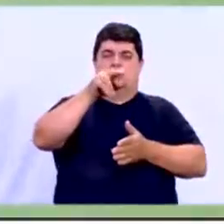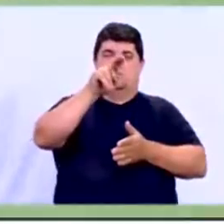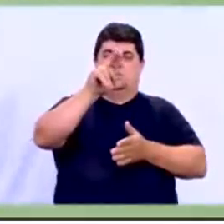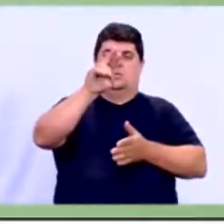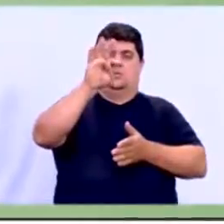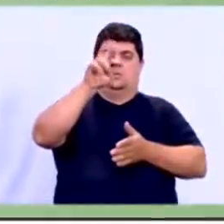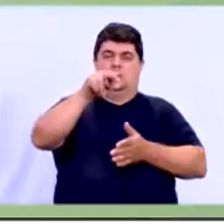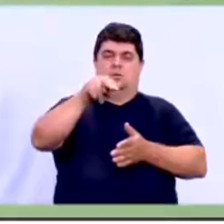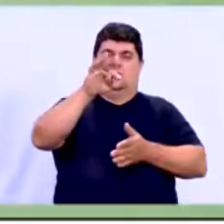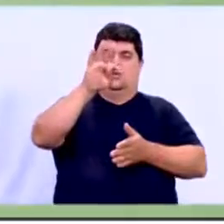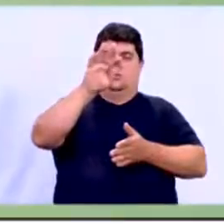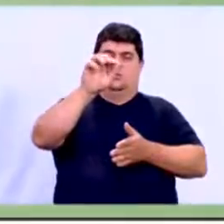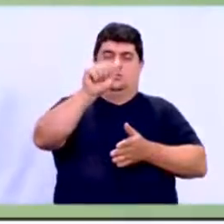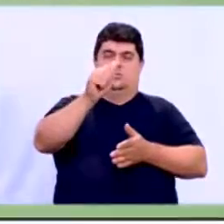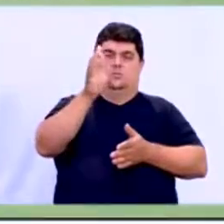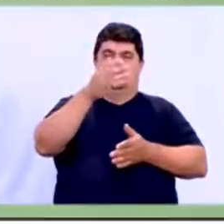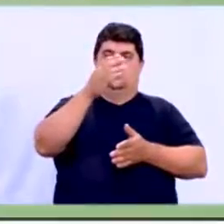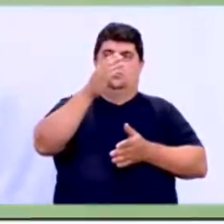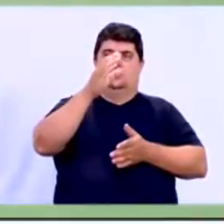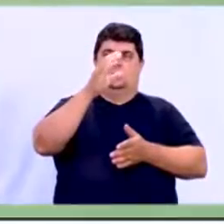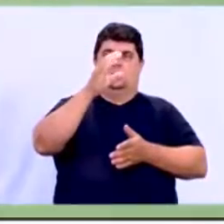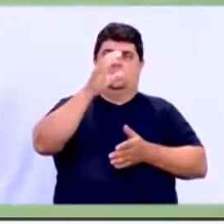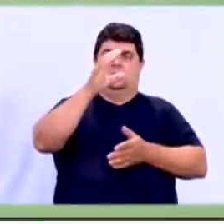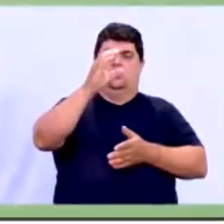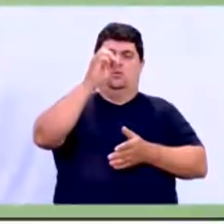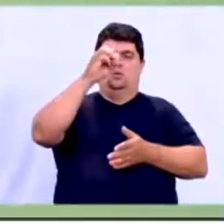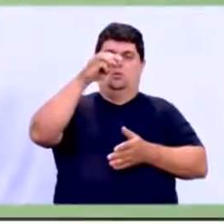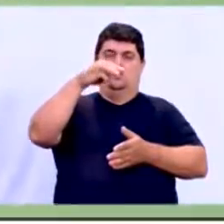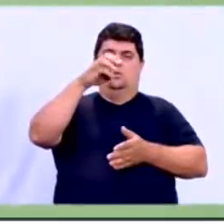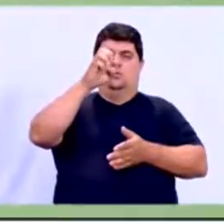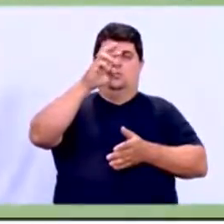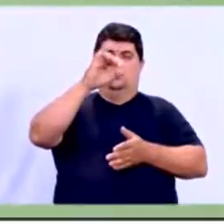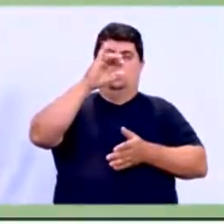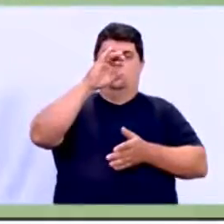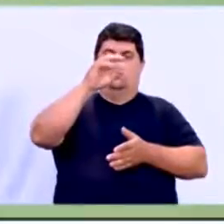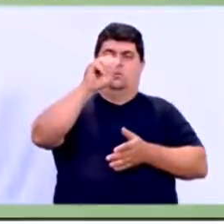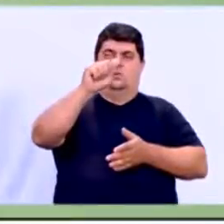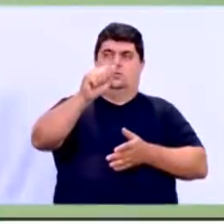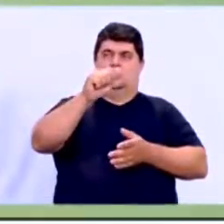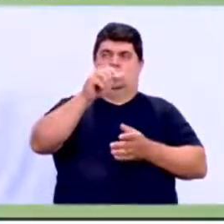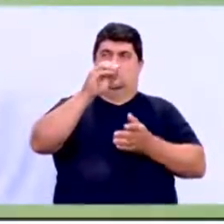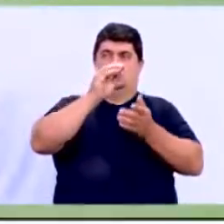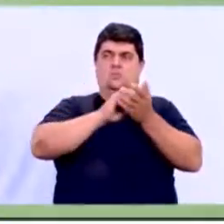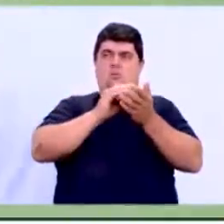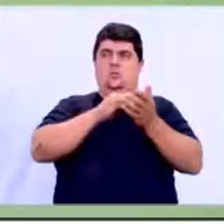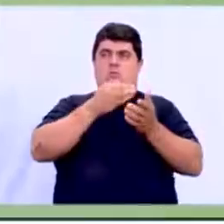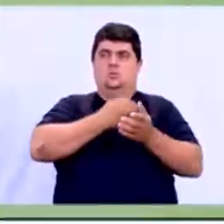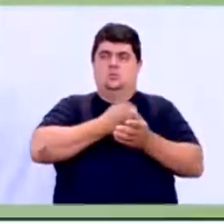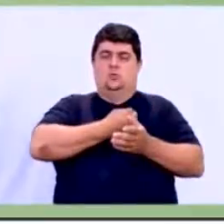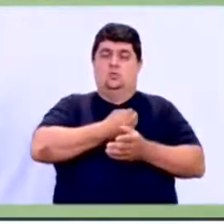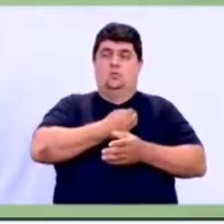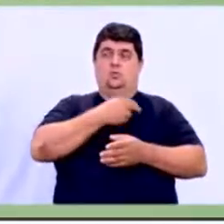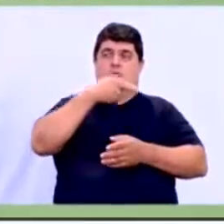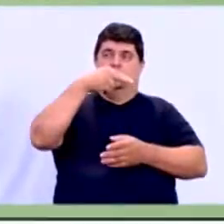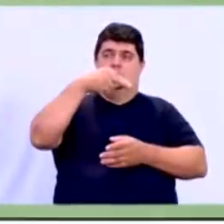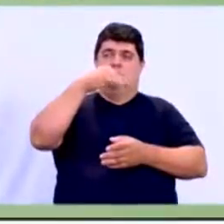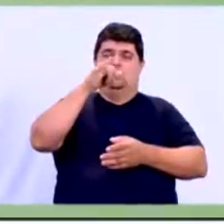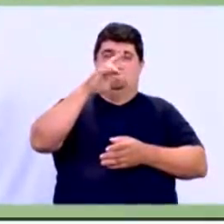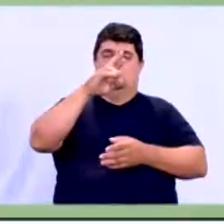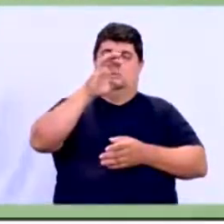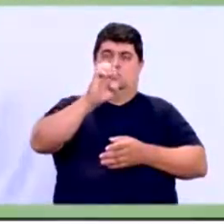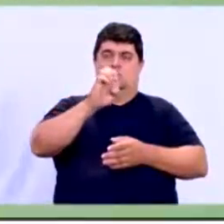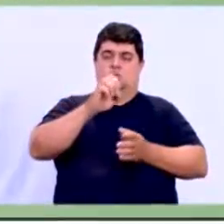o número de identificação do registro da empresa, o NIRI. O segundo passo, ele consiste na inscrição